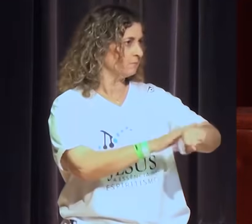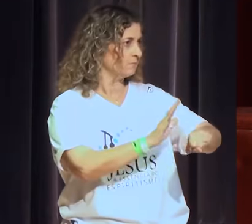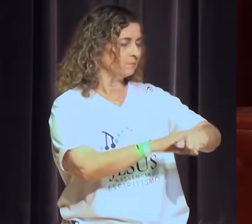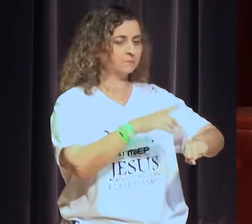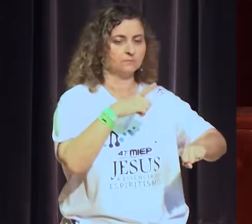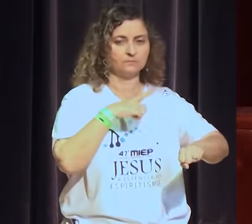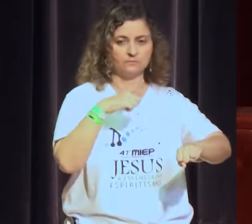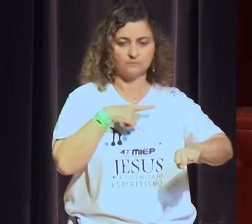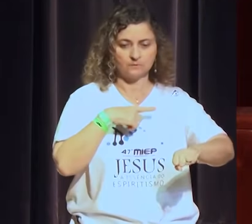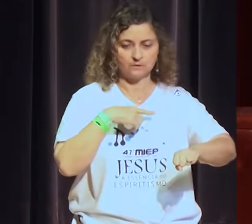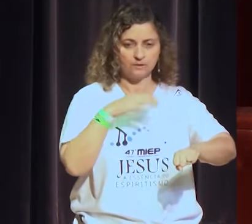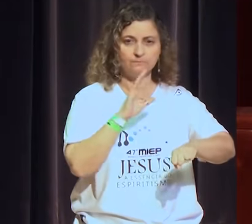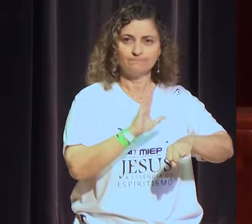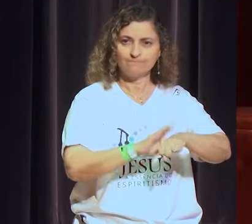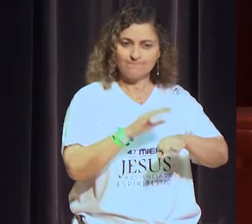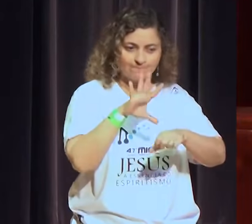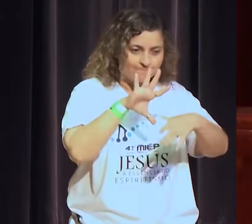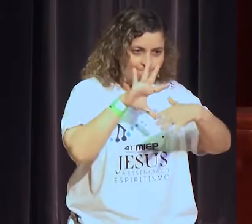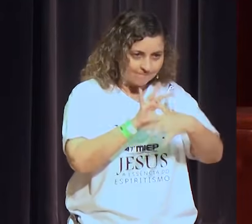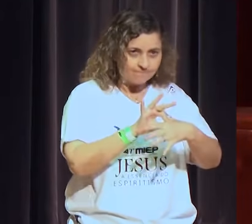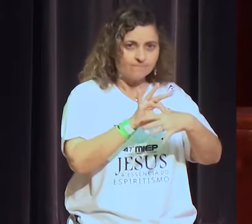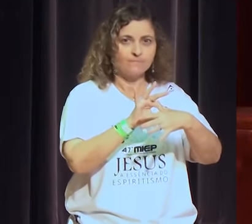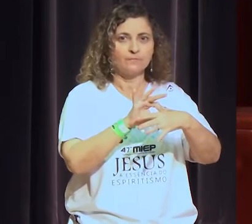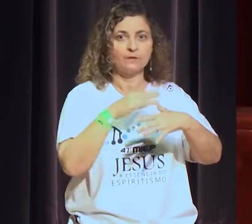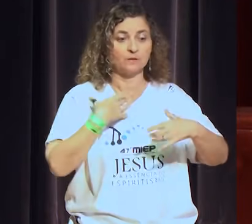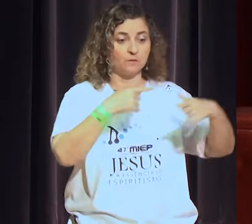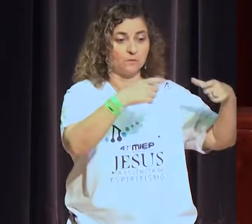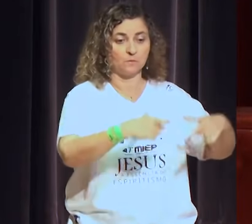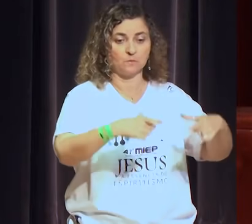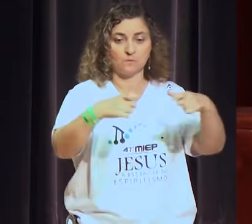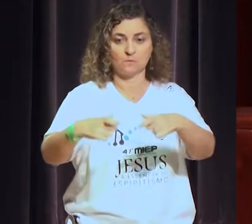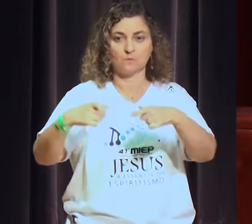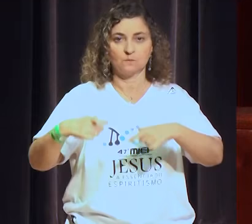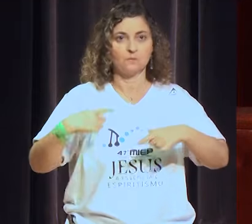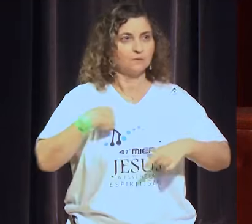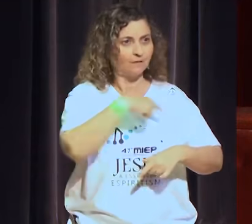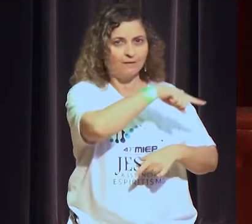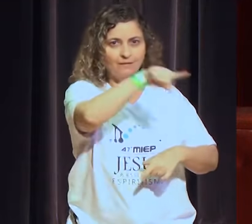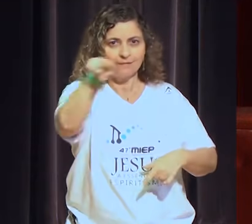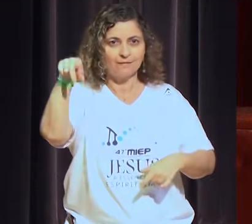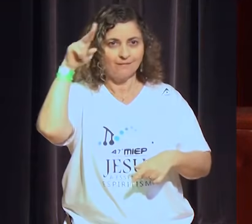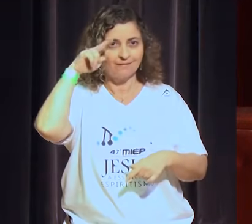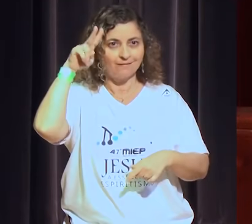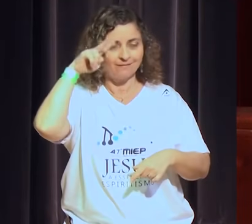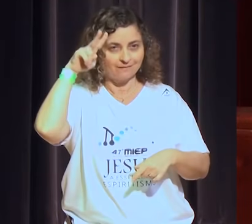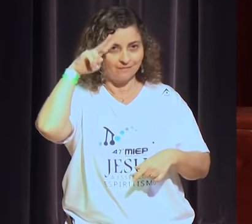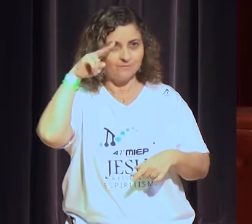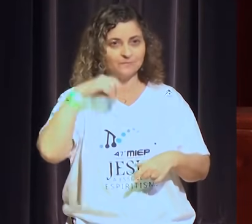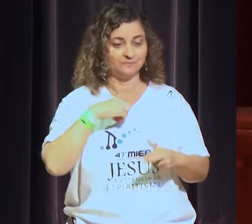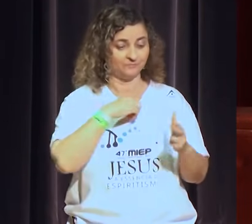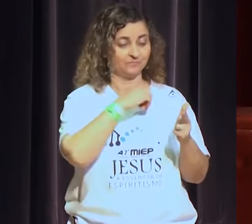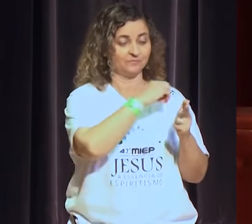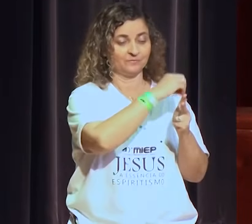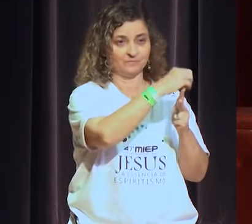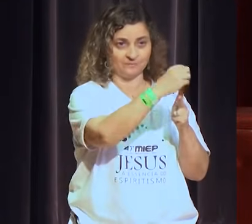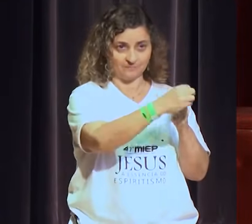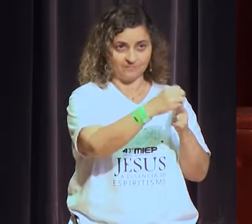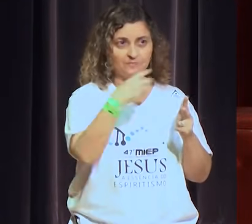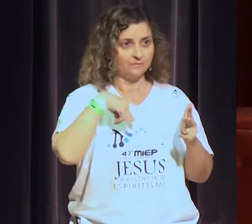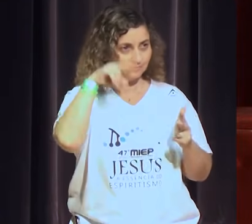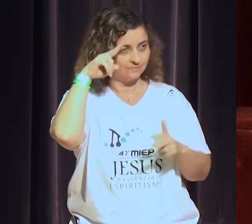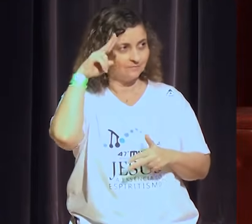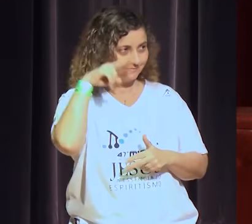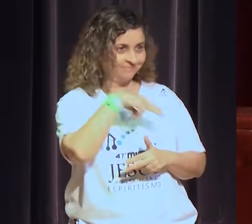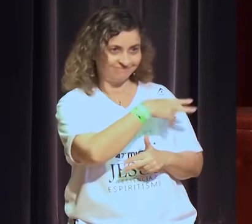massa e ocupa lugar no espaço. Todo mundo lembra aí do Enem? Hã? Tranquilo aí? Até aí,